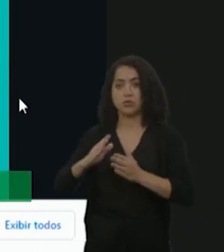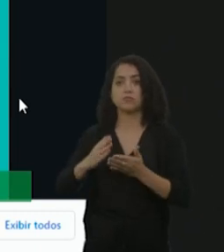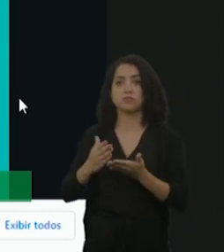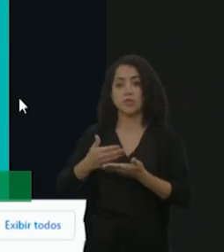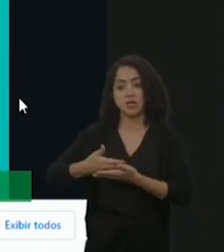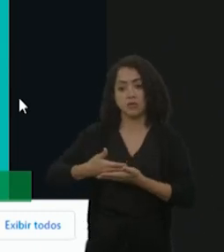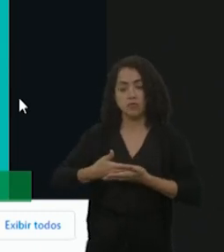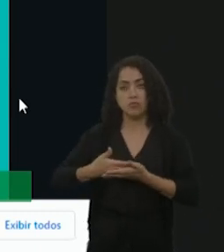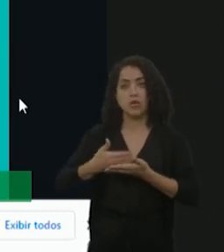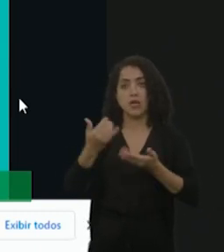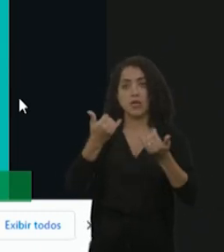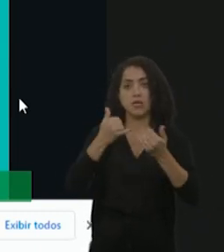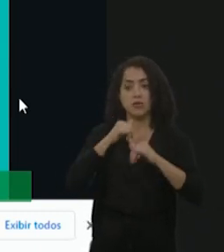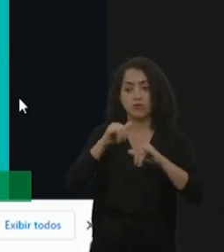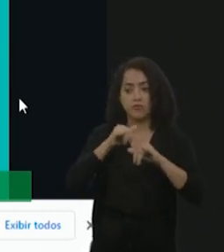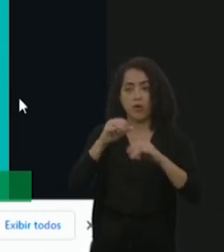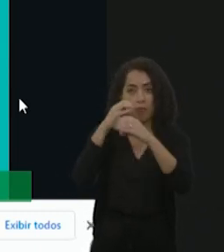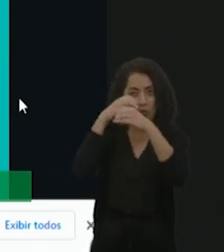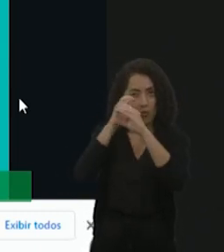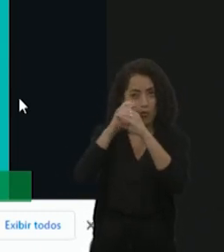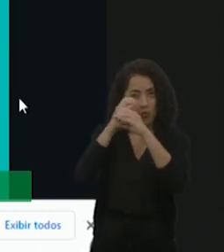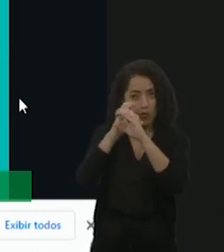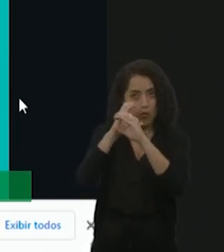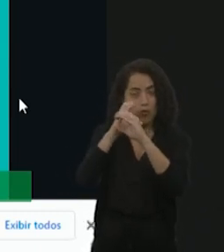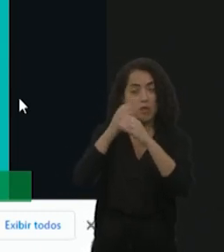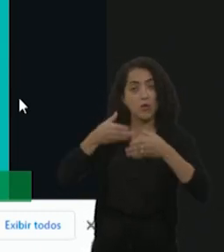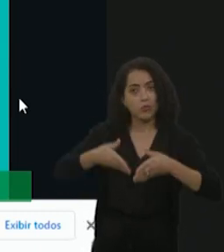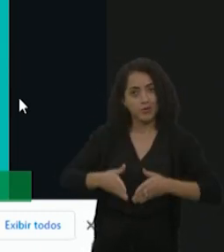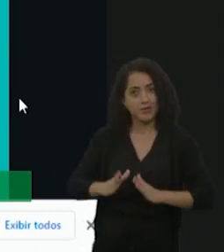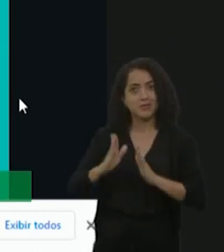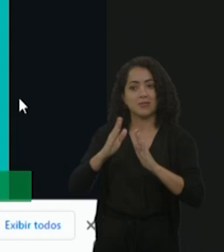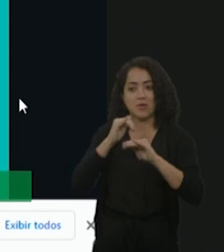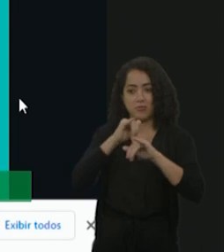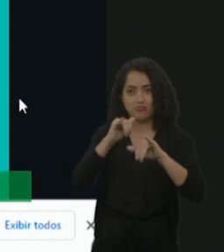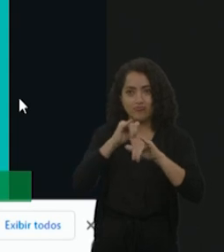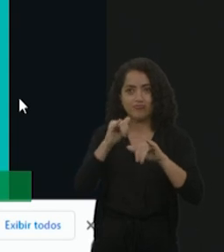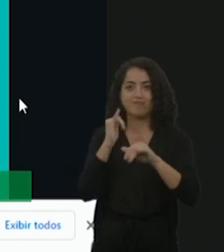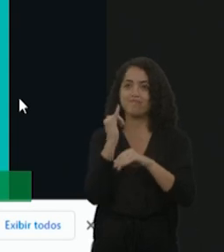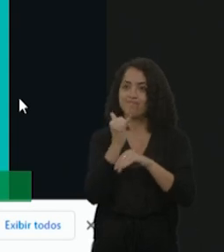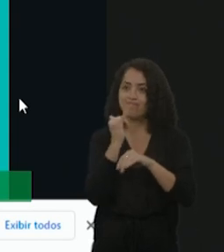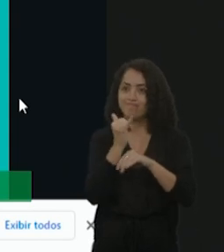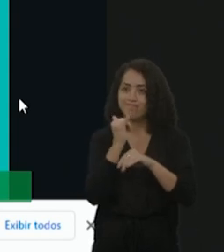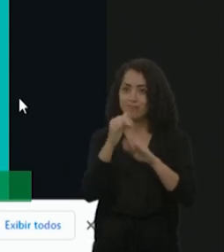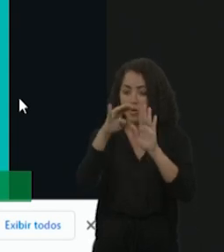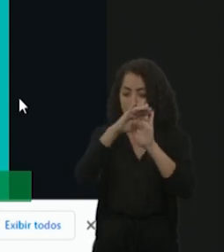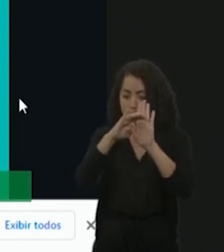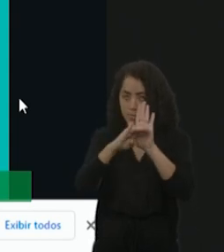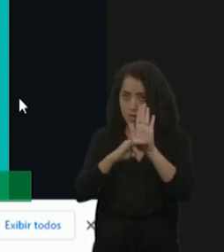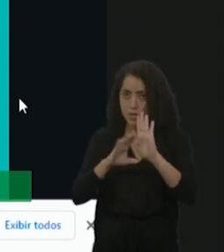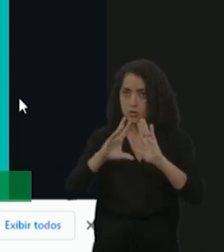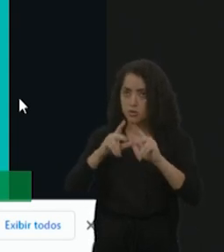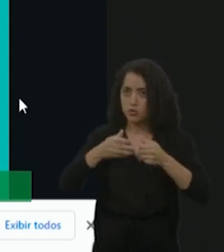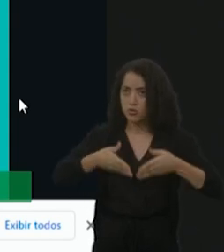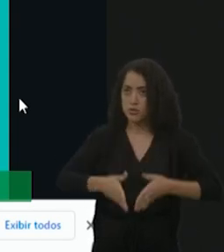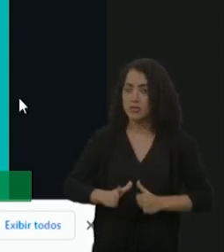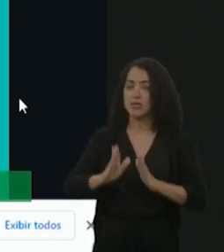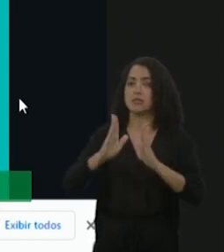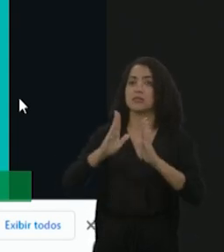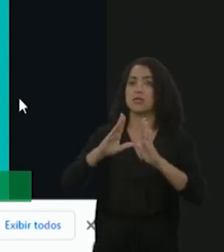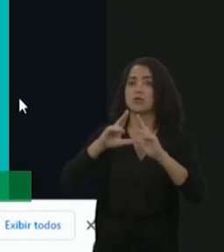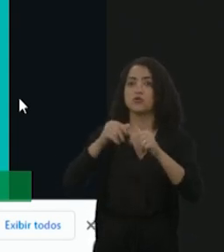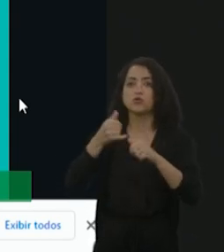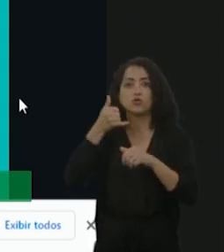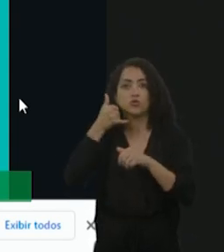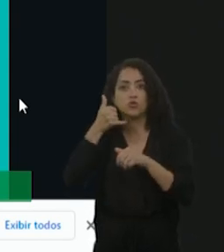informa sistematicamente o laboratório de coleta o nascimento dos bebês. Assim, ele tem uma listagem semanal de todos os bebezinhos que nasceram, todos os contatos para